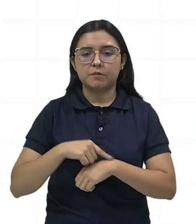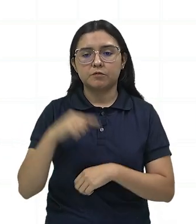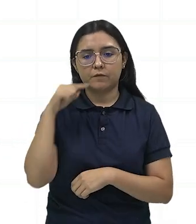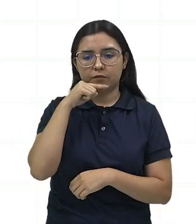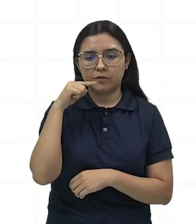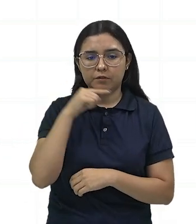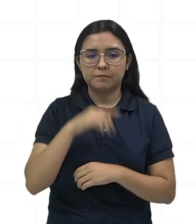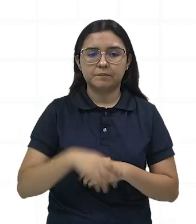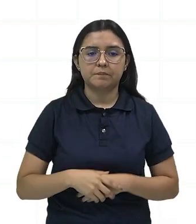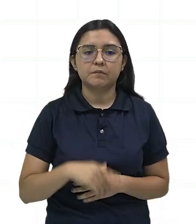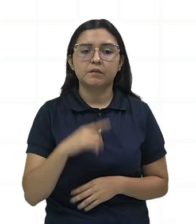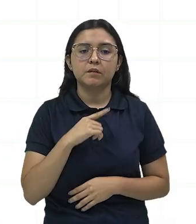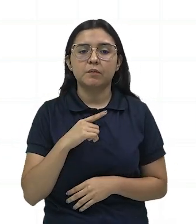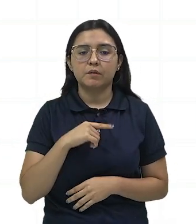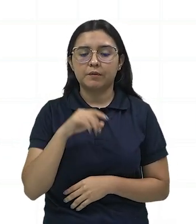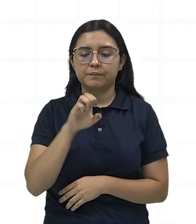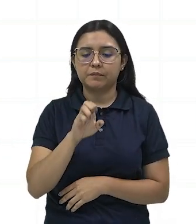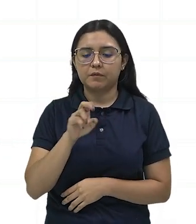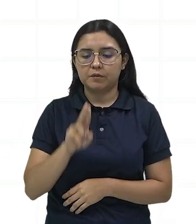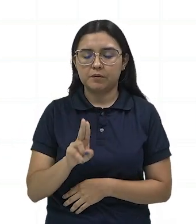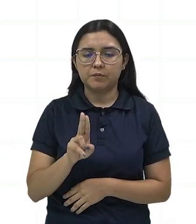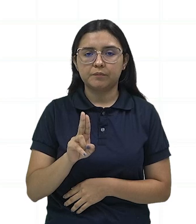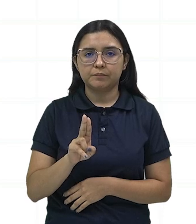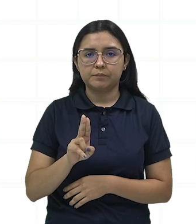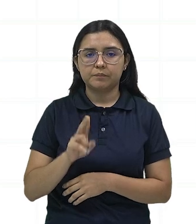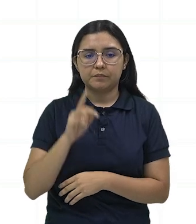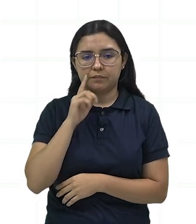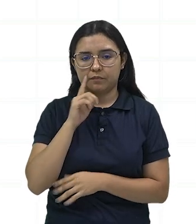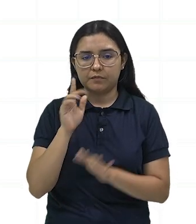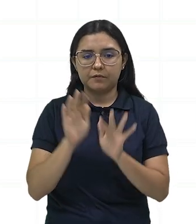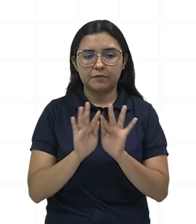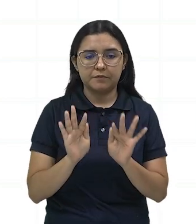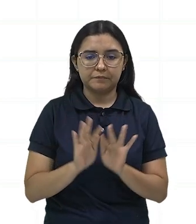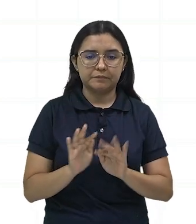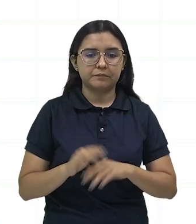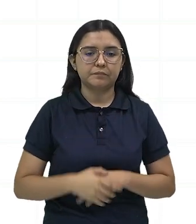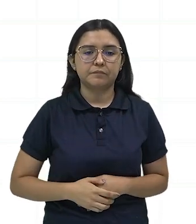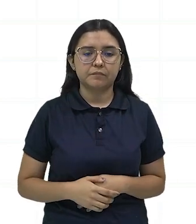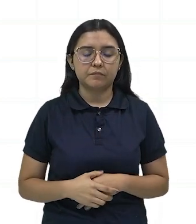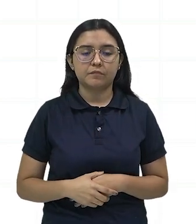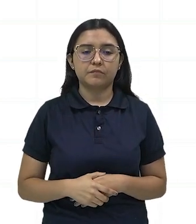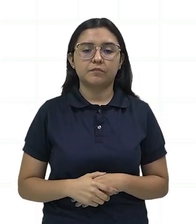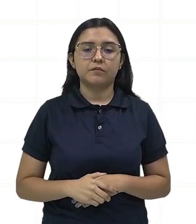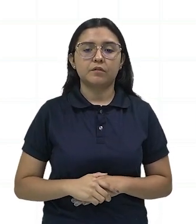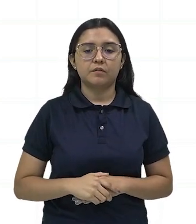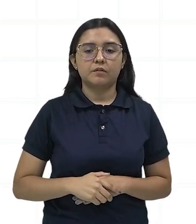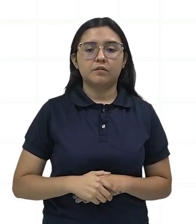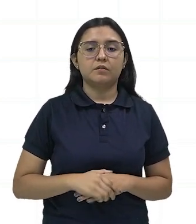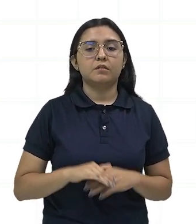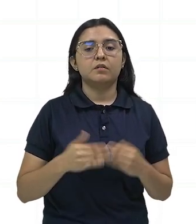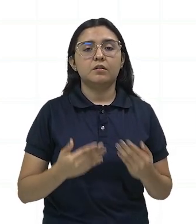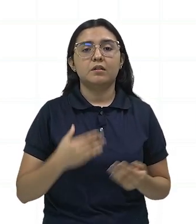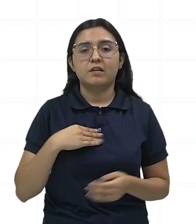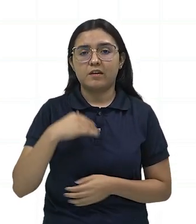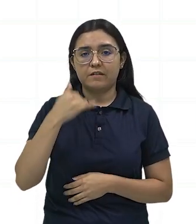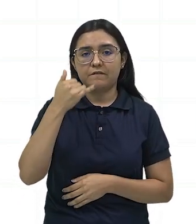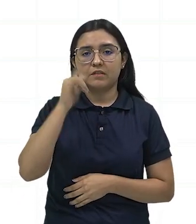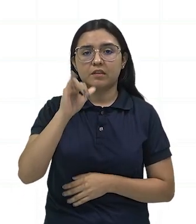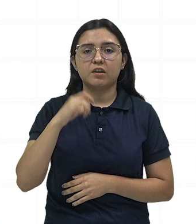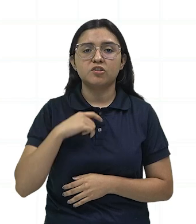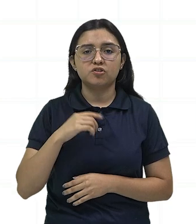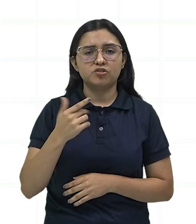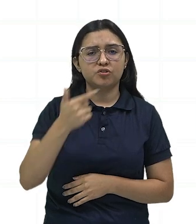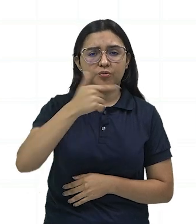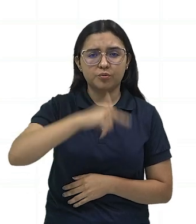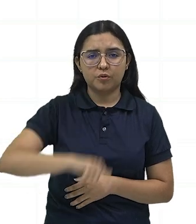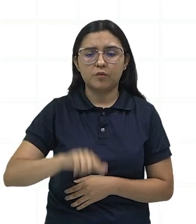eu, meu pronome pessoal, primeira pessoa, né? Eu. Aqui eu evitei repetir o eu, mas ele